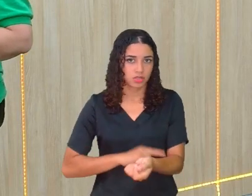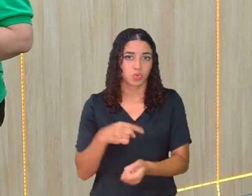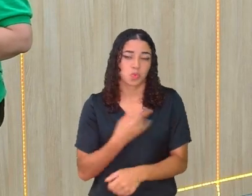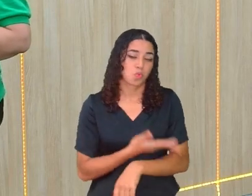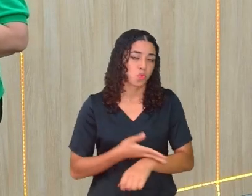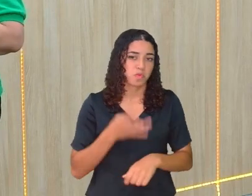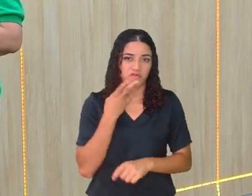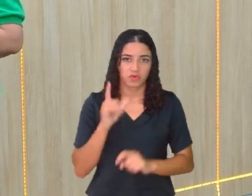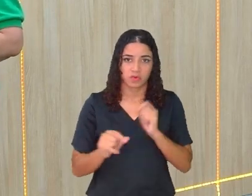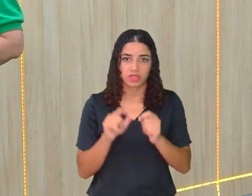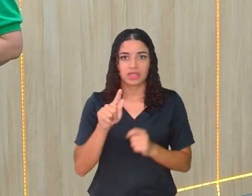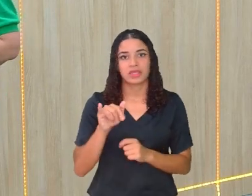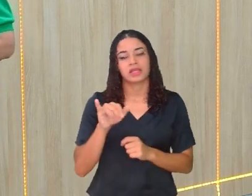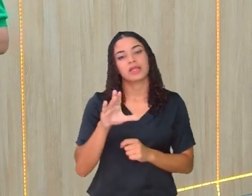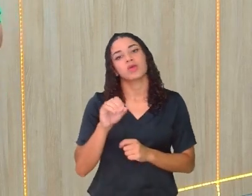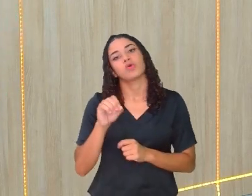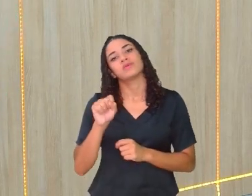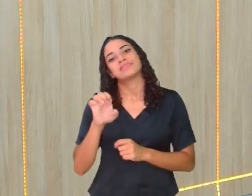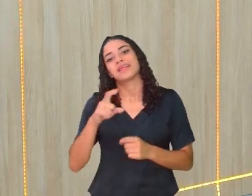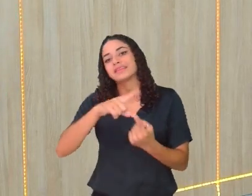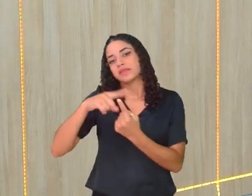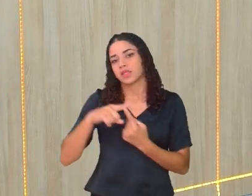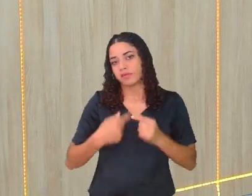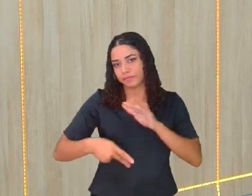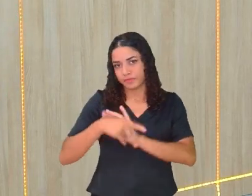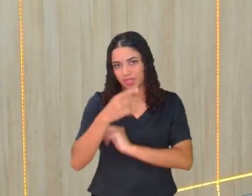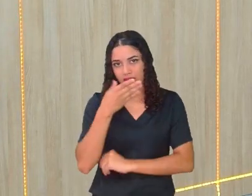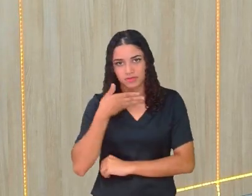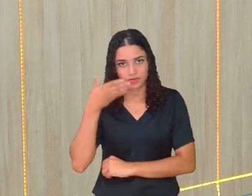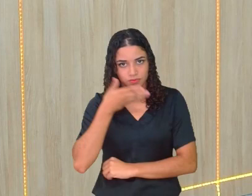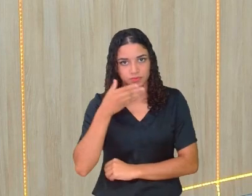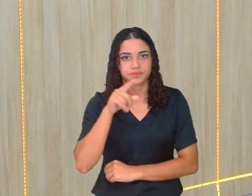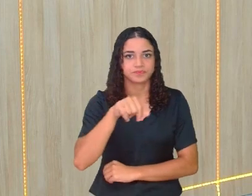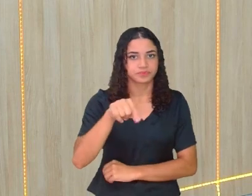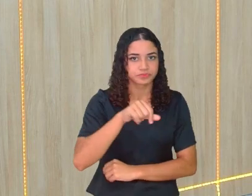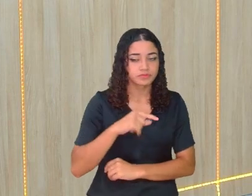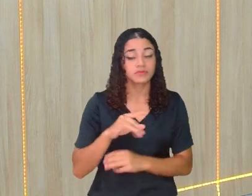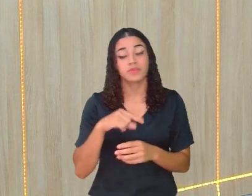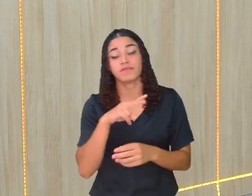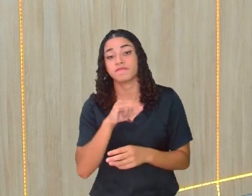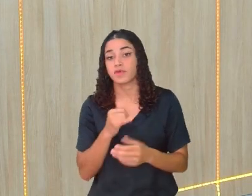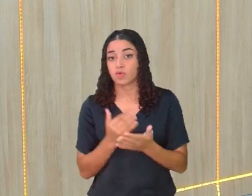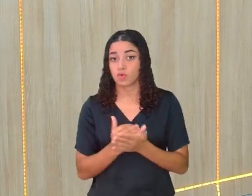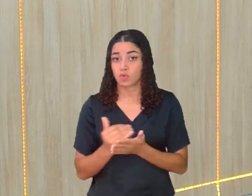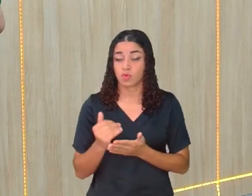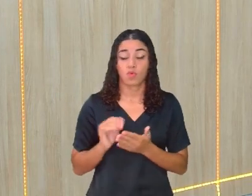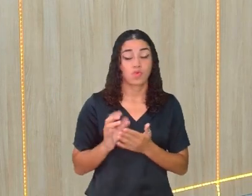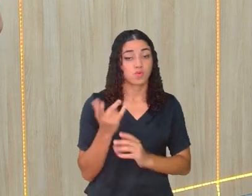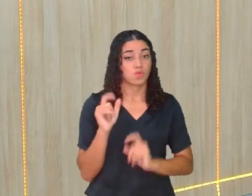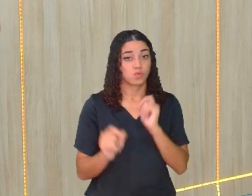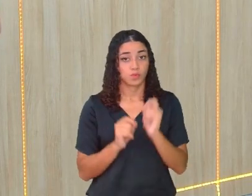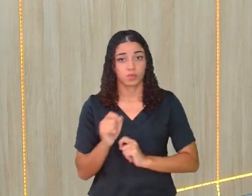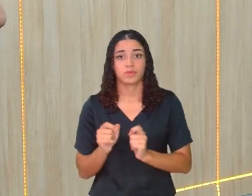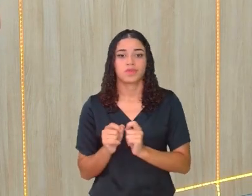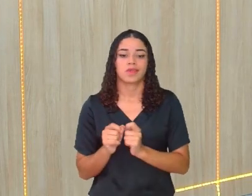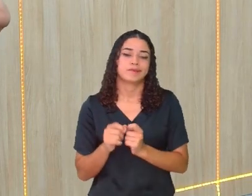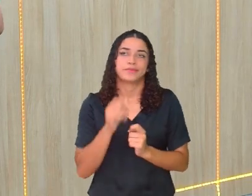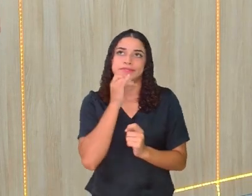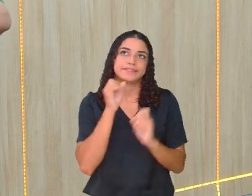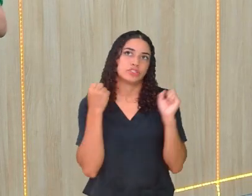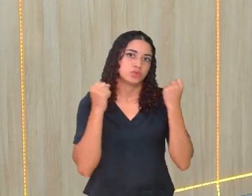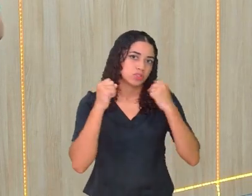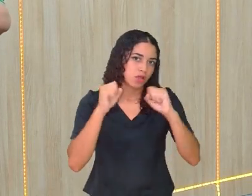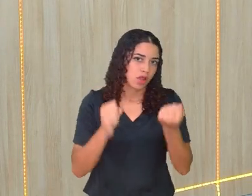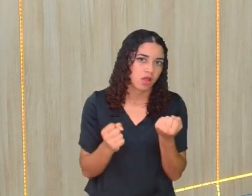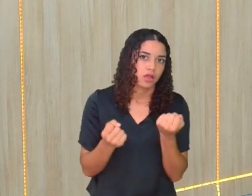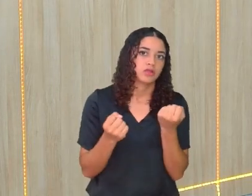a glicose é um tipo de açúcar, vai acontecer também que, através de uma atividade física, essa energia poderá ser,